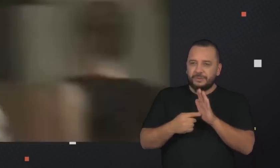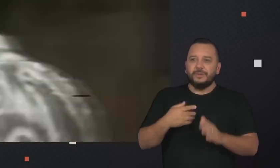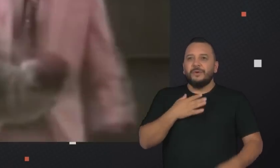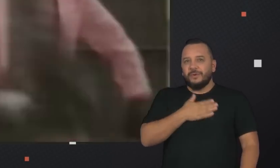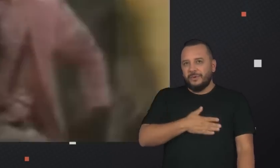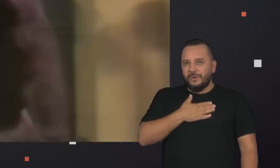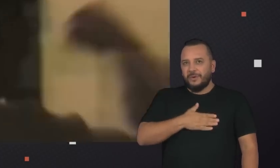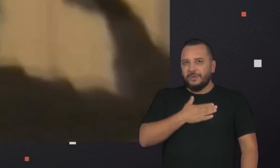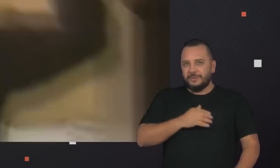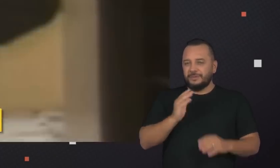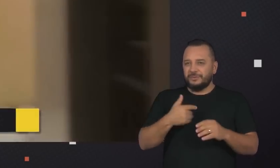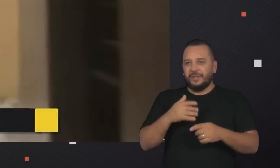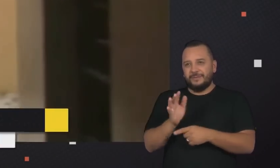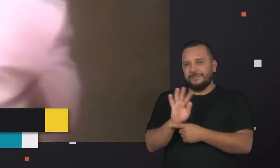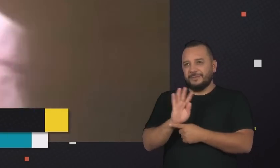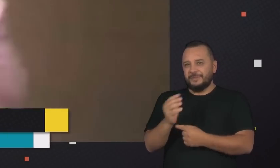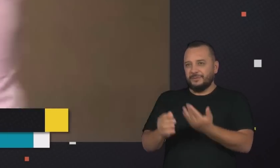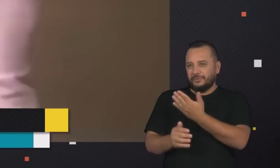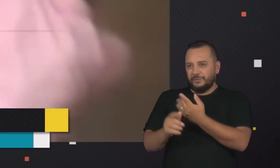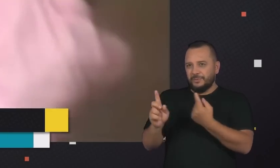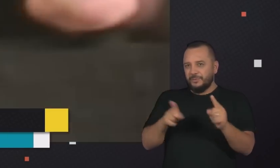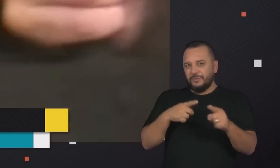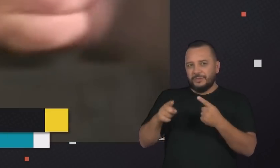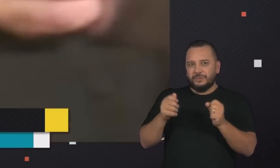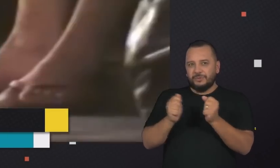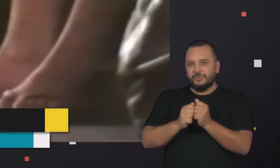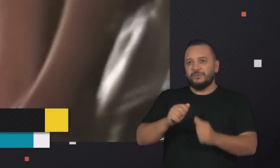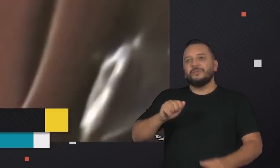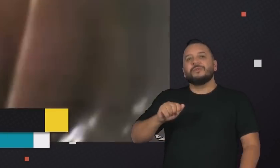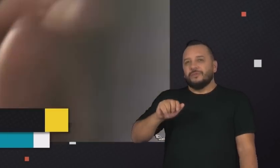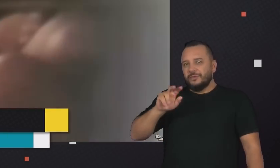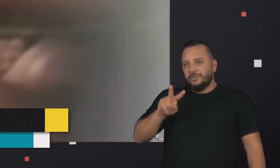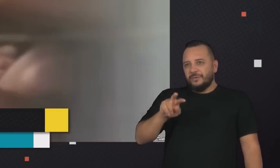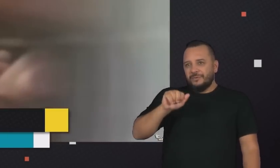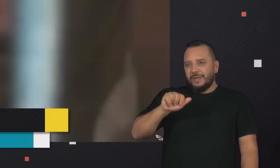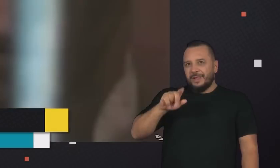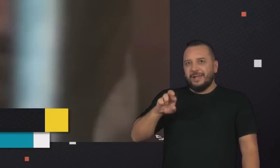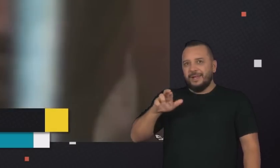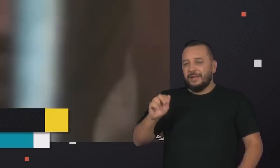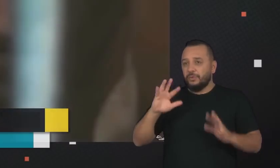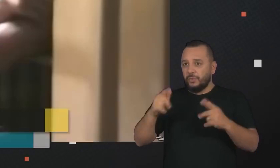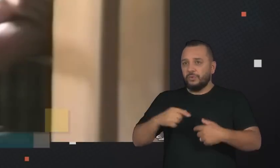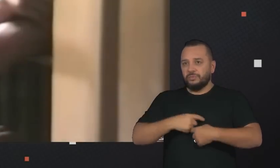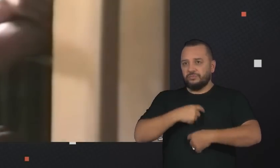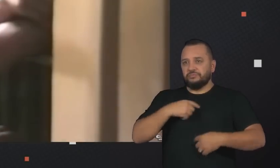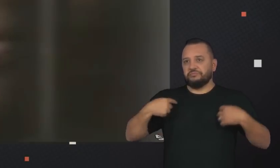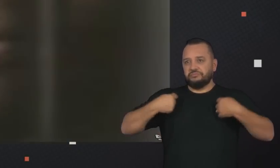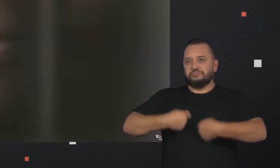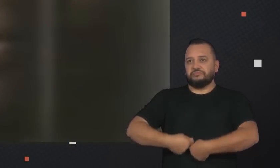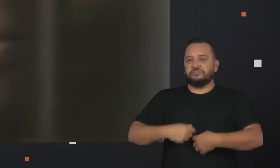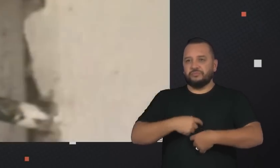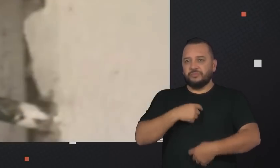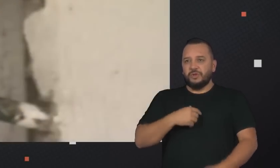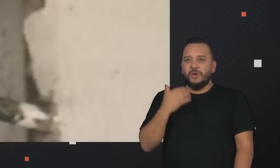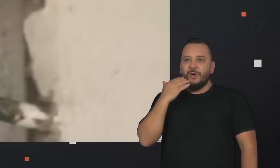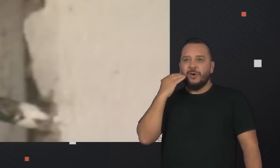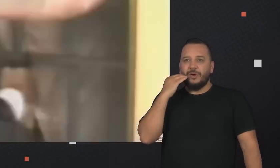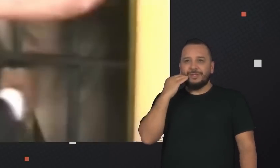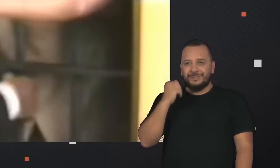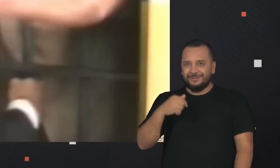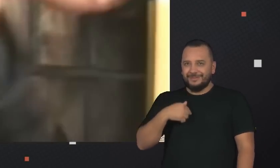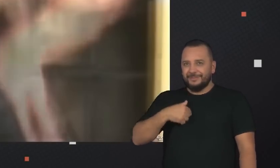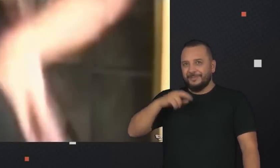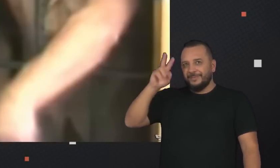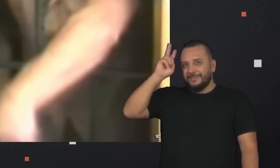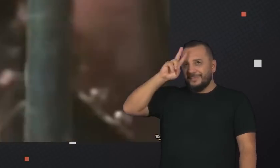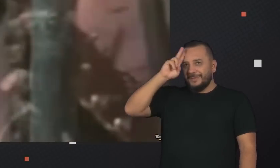um clipe feito com a Valéria Burgos, a ideia foi nossa mesmo, da banda, de estar todo mundo de terno, eu de terno rosa. Eu me lembro o primeiro dia quando eu fui lá,